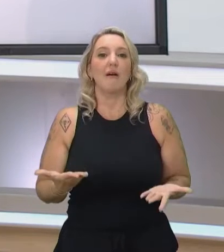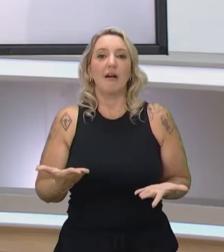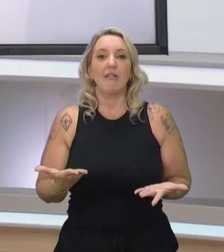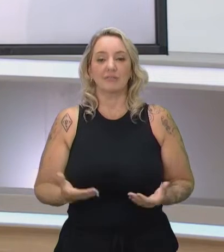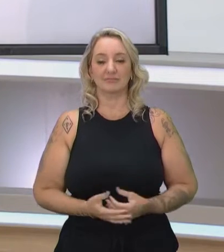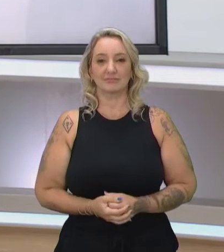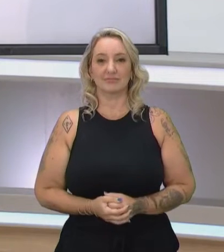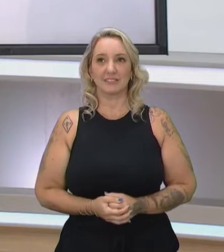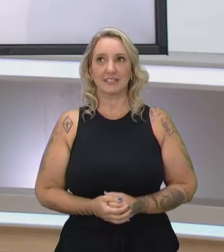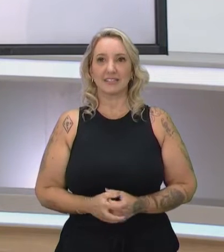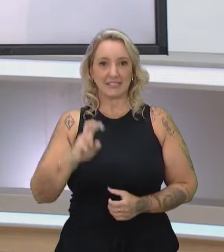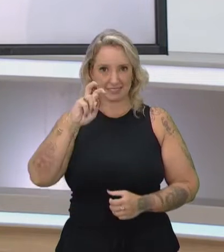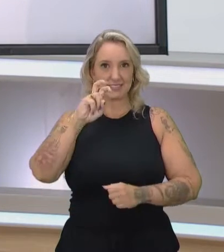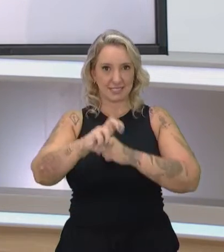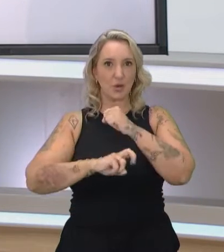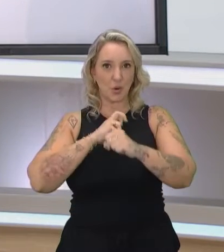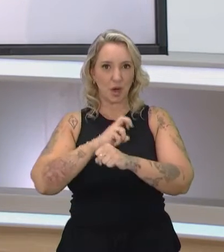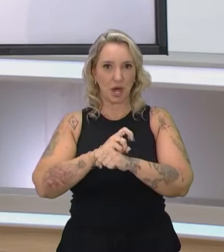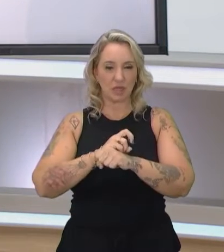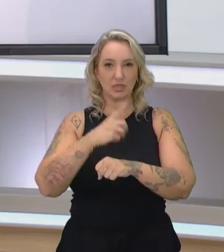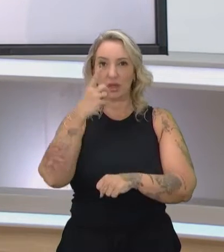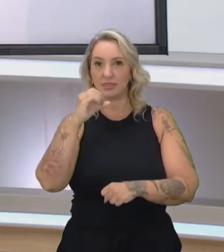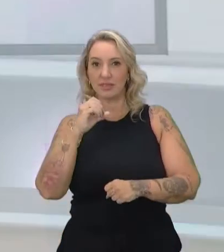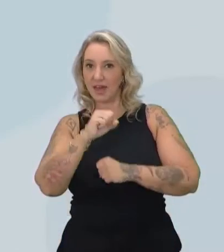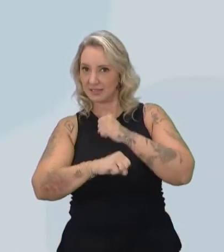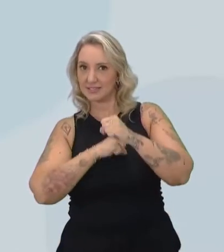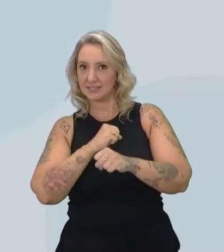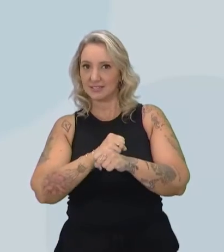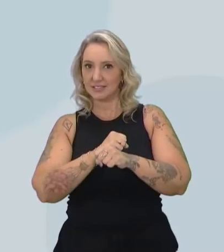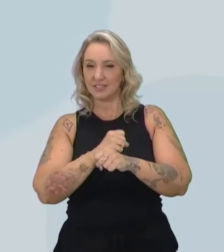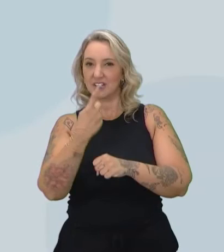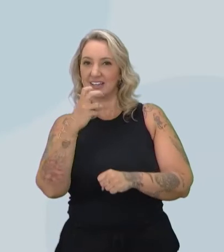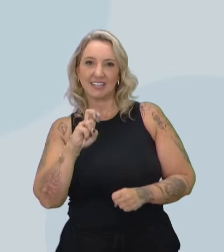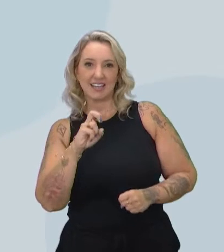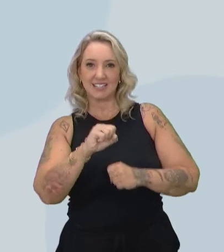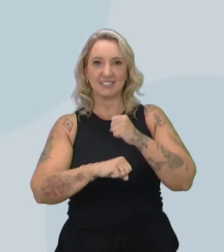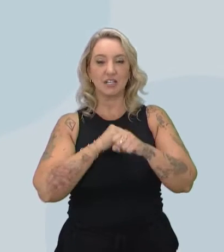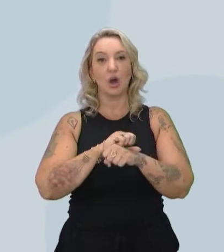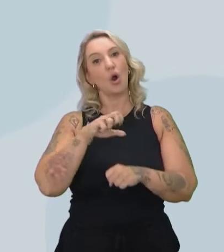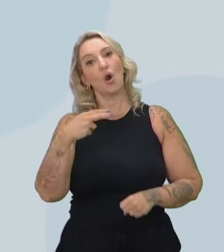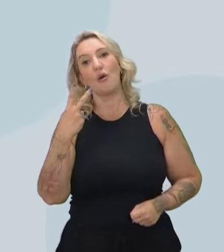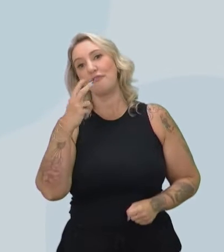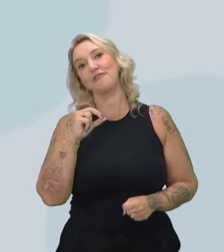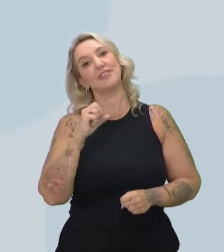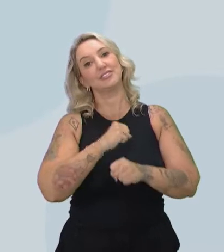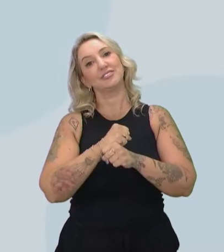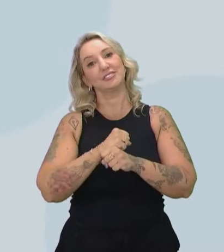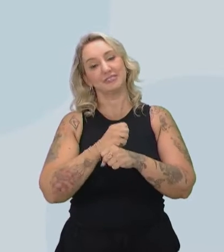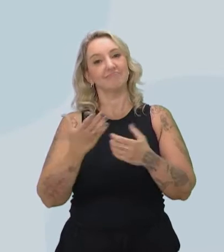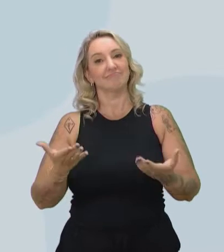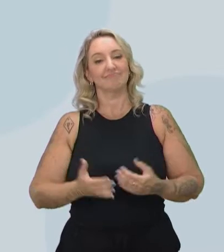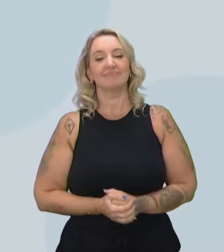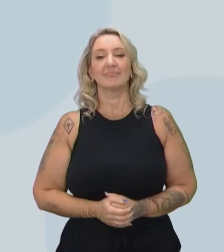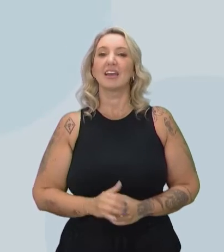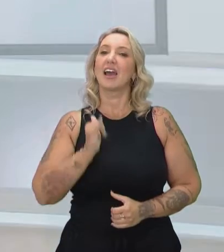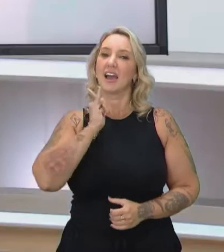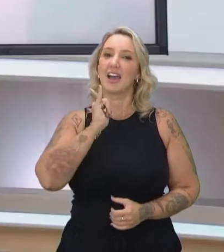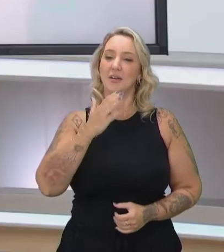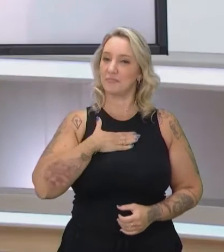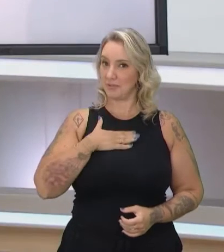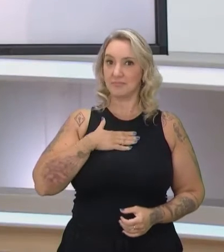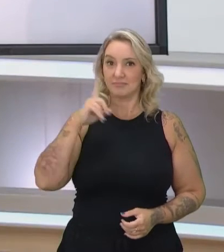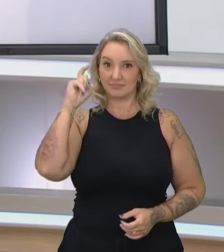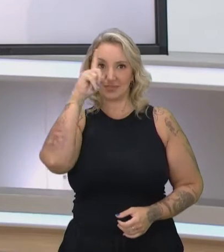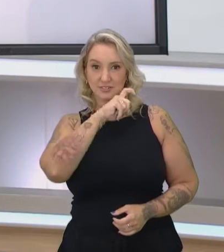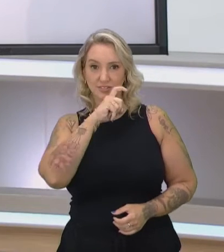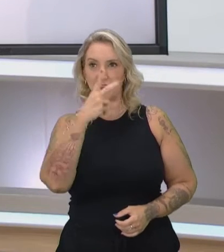Daqui 5 anos, daqui 10 anos, 15 anos ou 20 anos. Eu ainda comentei com vocês que para mim foi muito